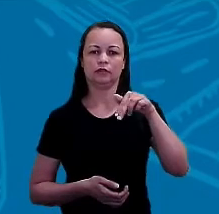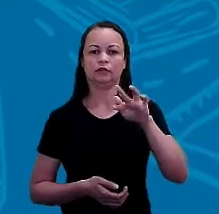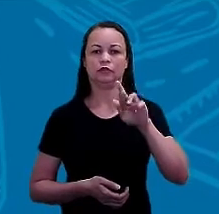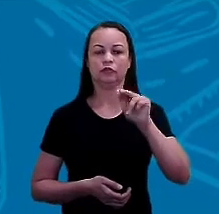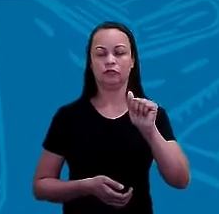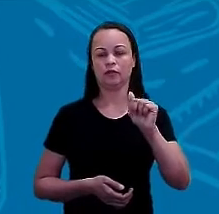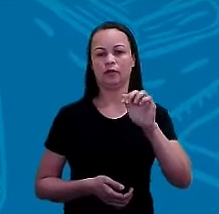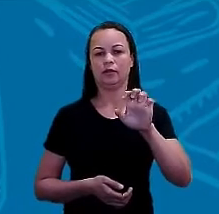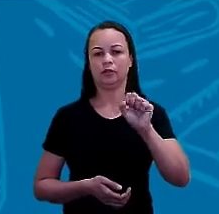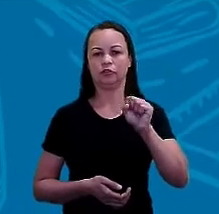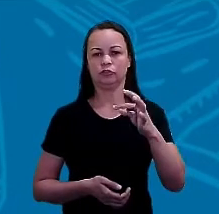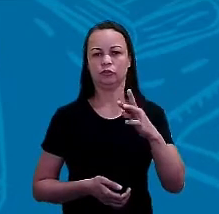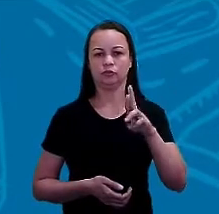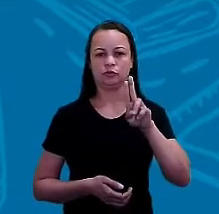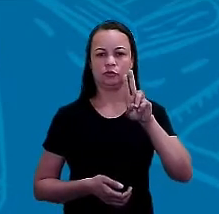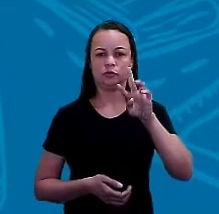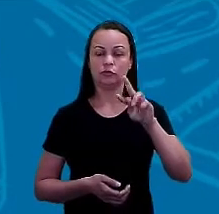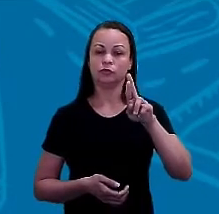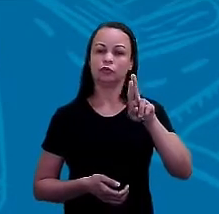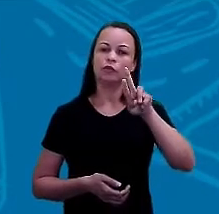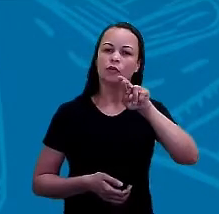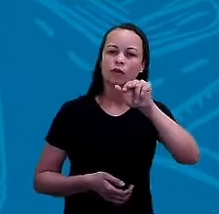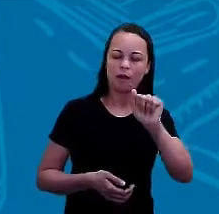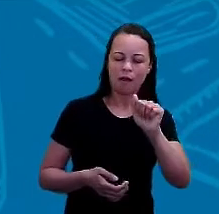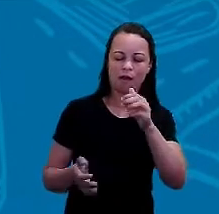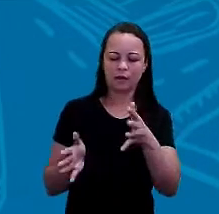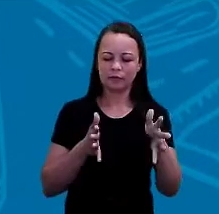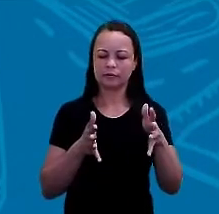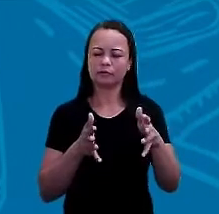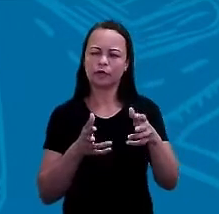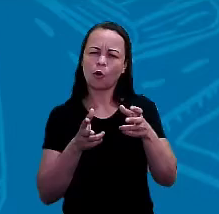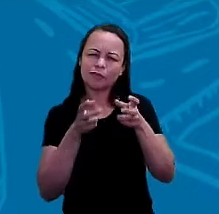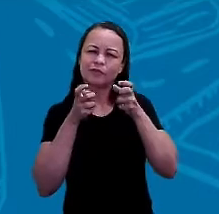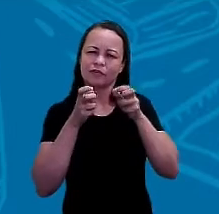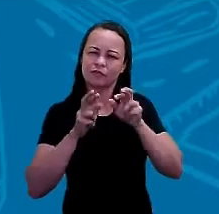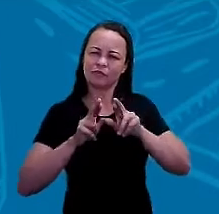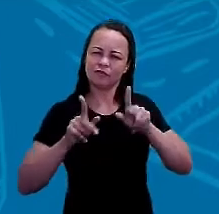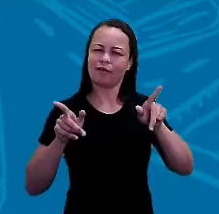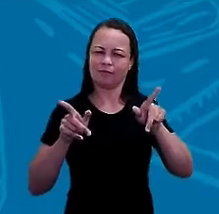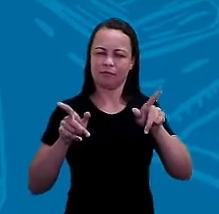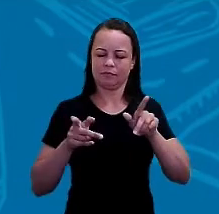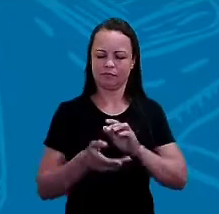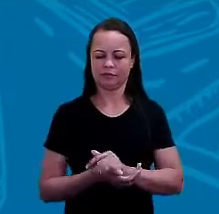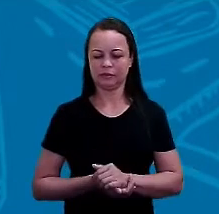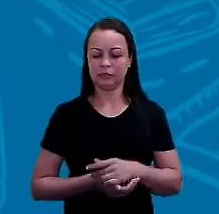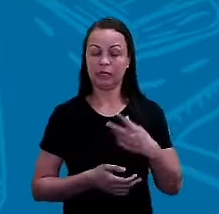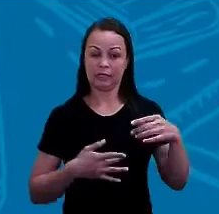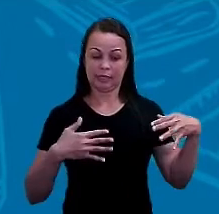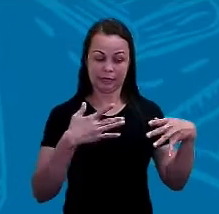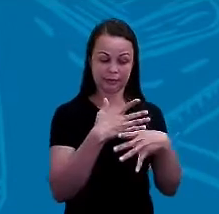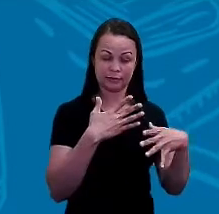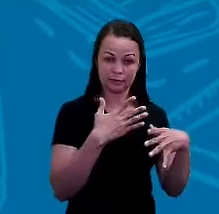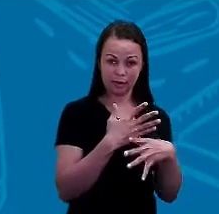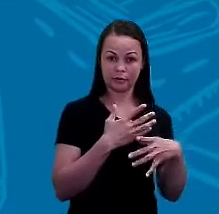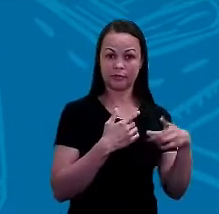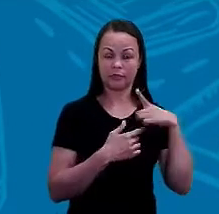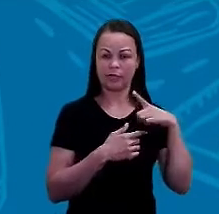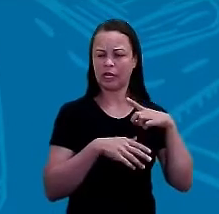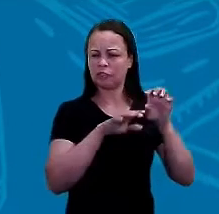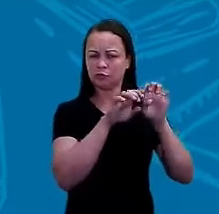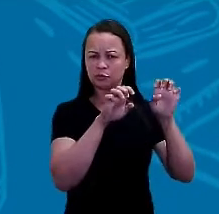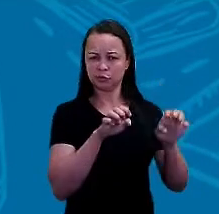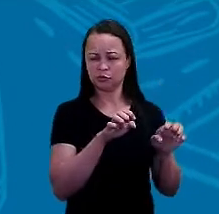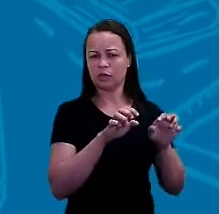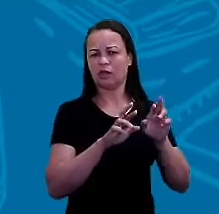Infraestrutura, a gente nota essas diferenças de longe. Enquanto as grandes cidades têm uma infraestrutura bem, como eu posso